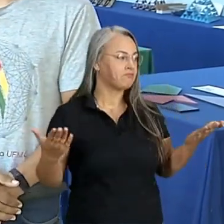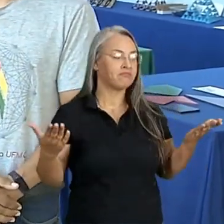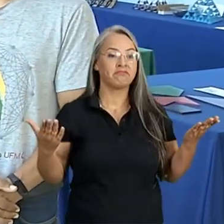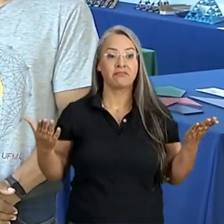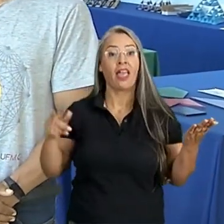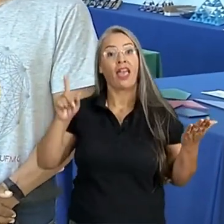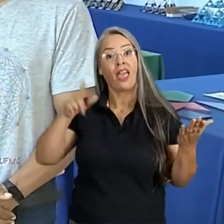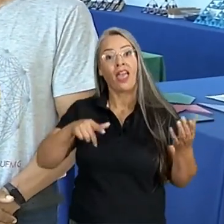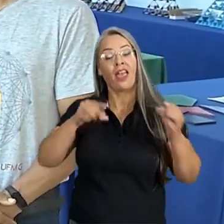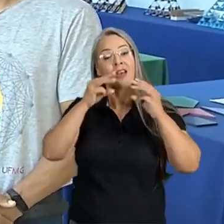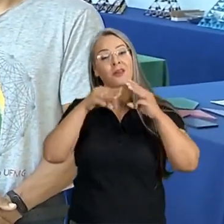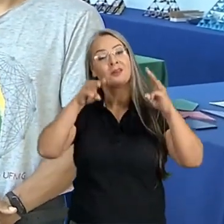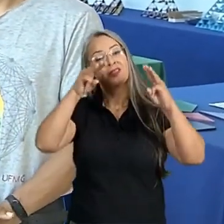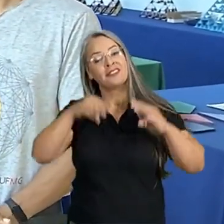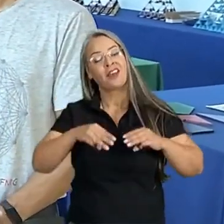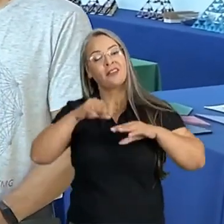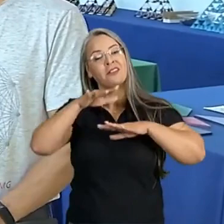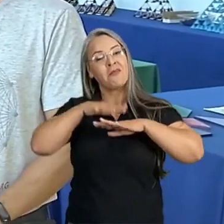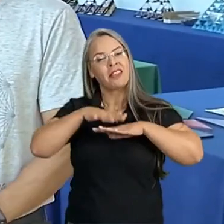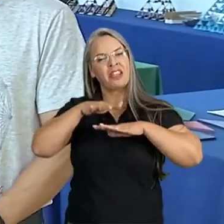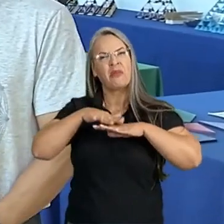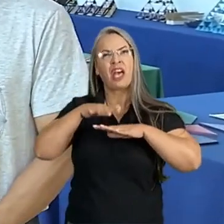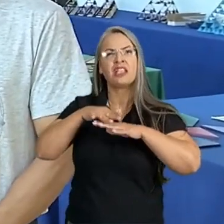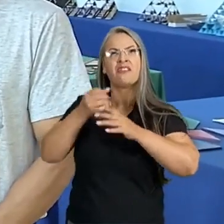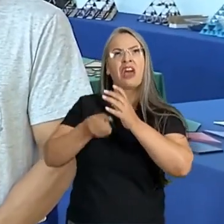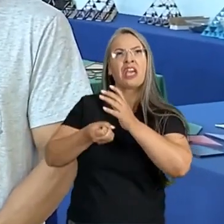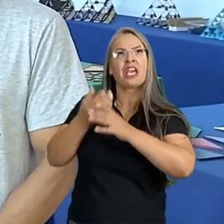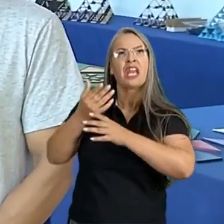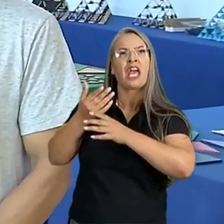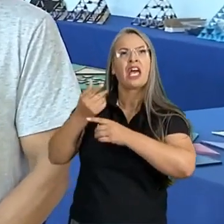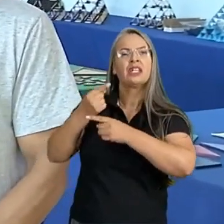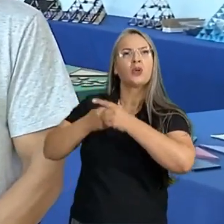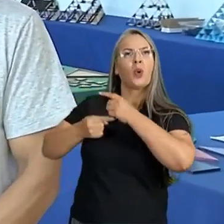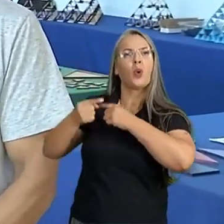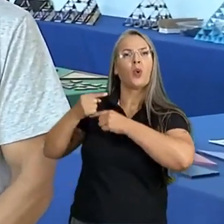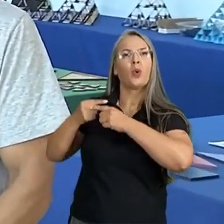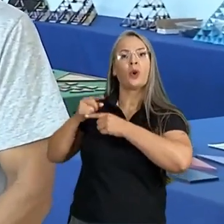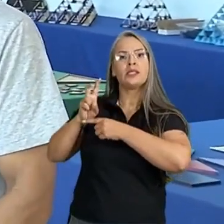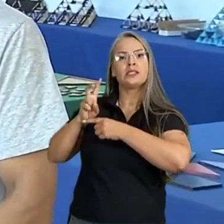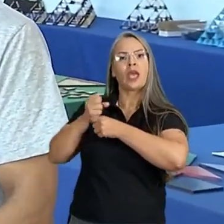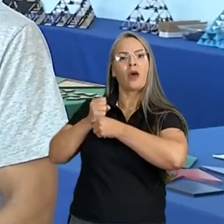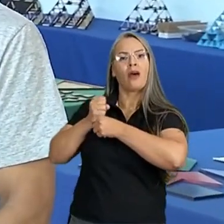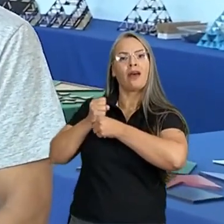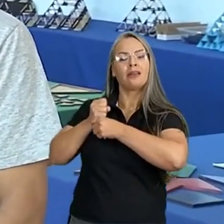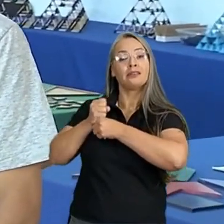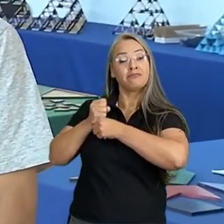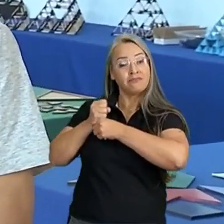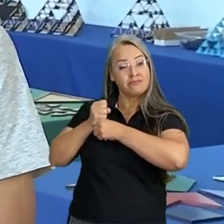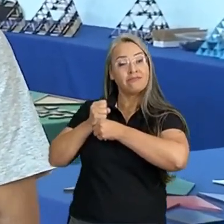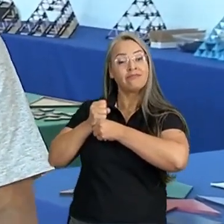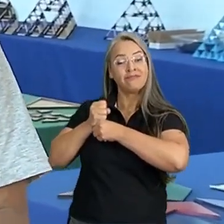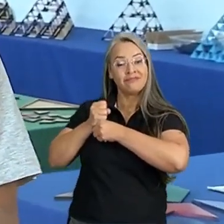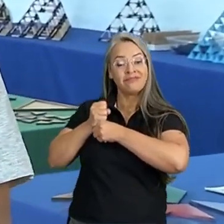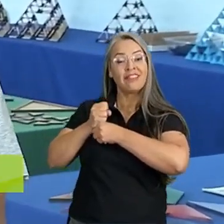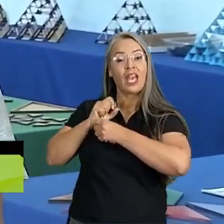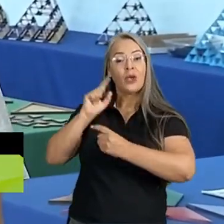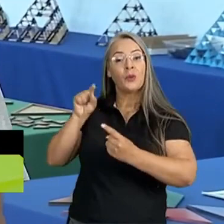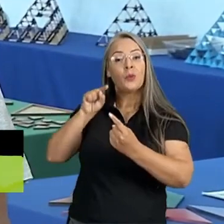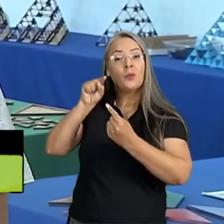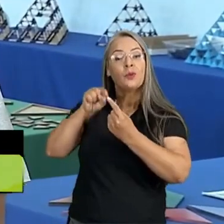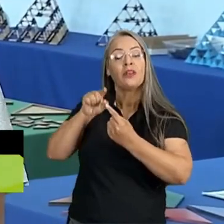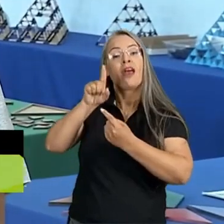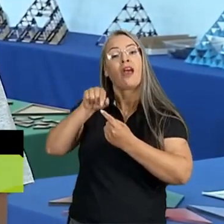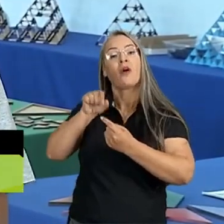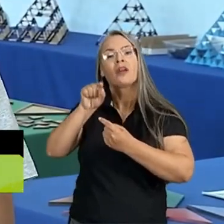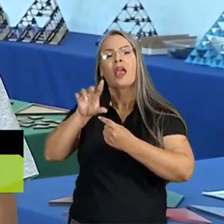museu da Matemática foi criado há poucos anos 5 anos atrás e a ideia é que todas as coisas que estão aqui